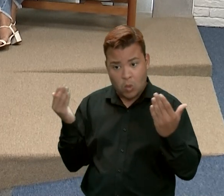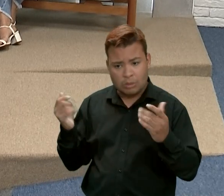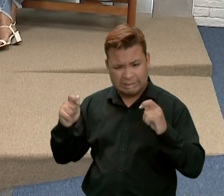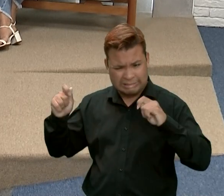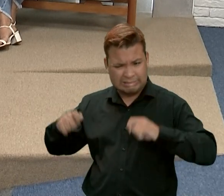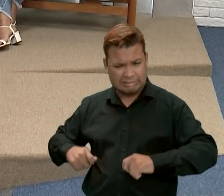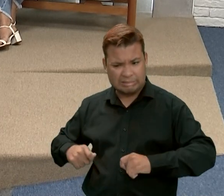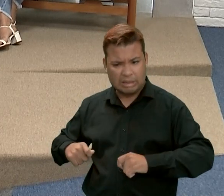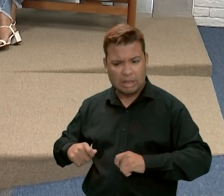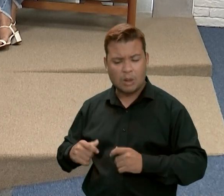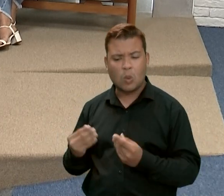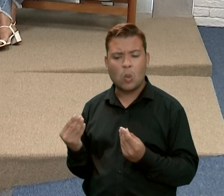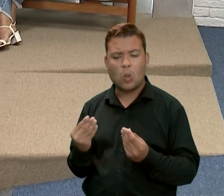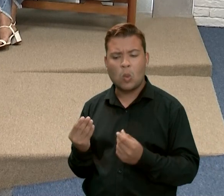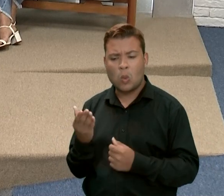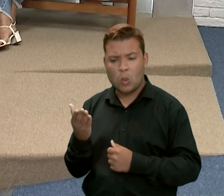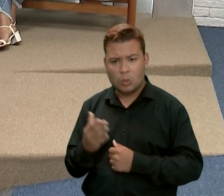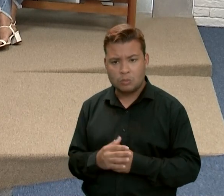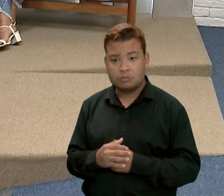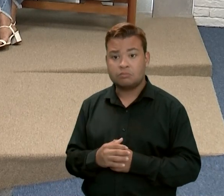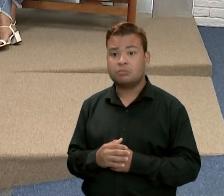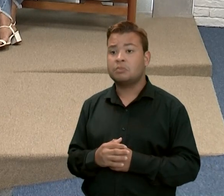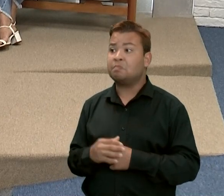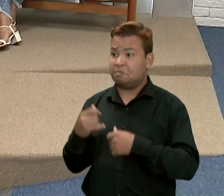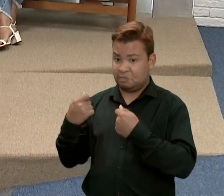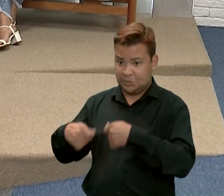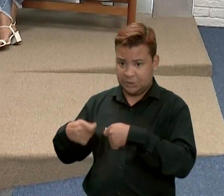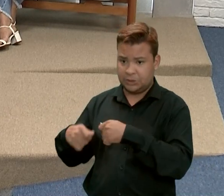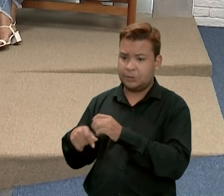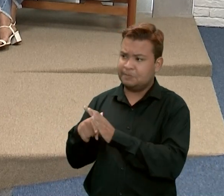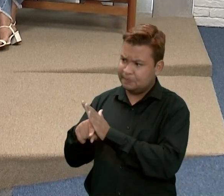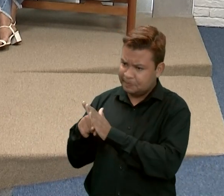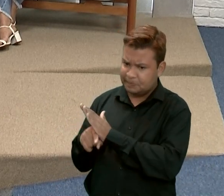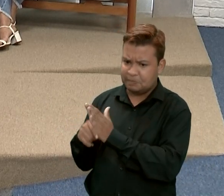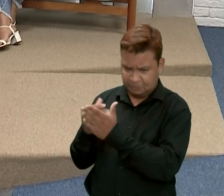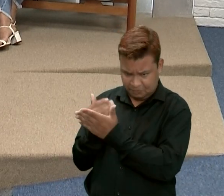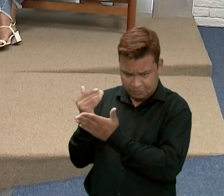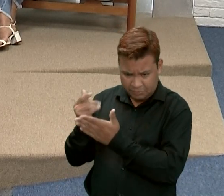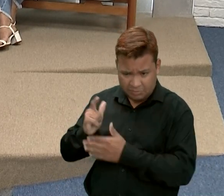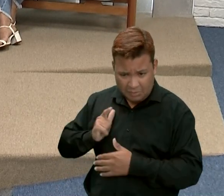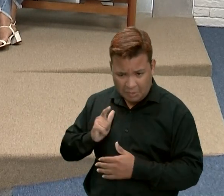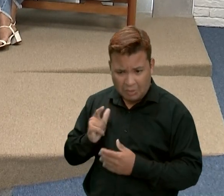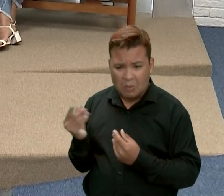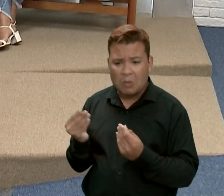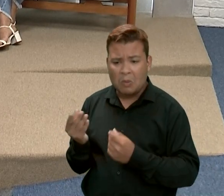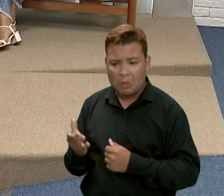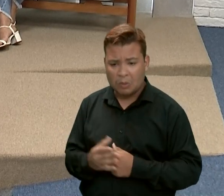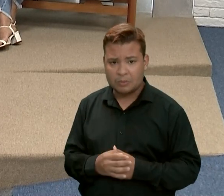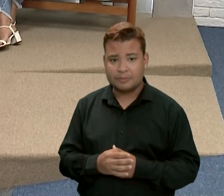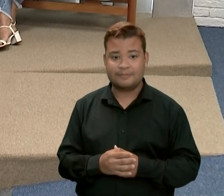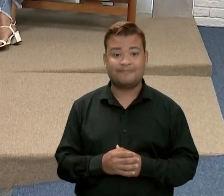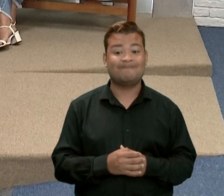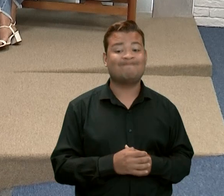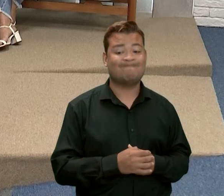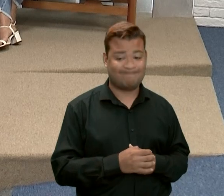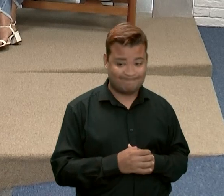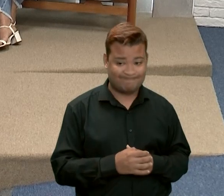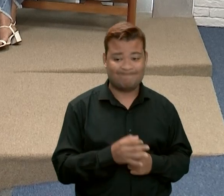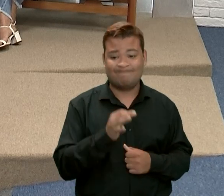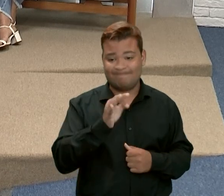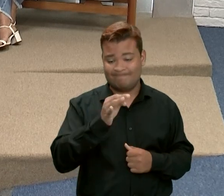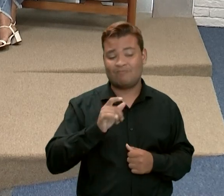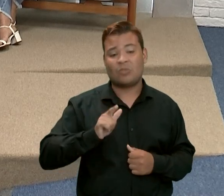do Brasil sobre o direito à água? Há muito que trabalhar sobre esse tema? Né? Assim, quando a